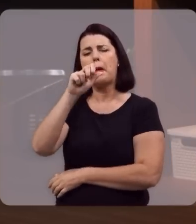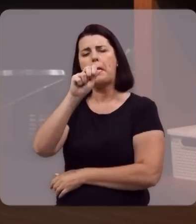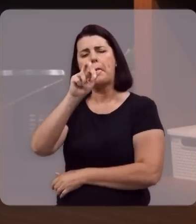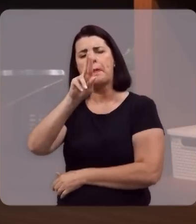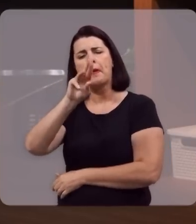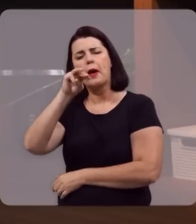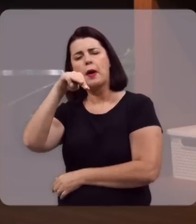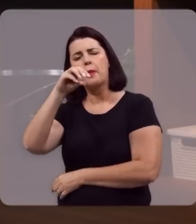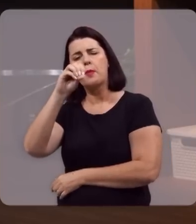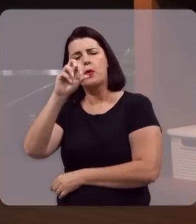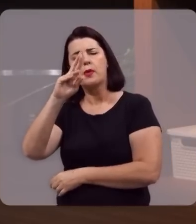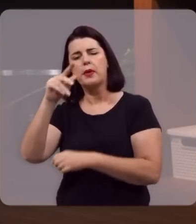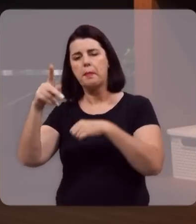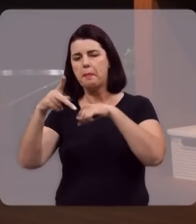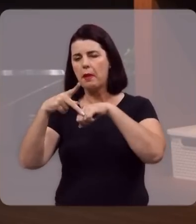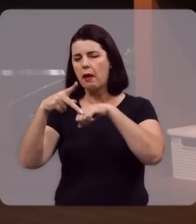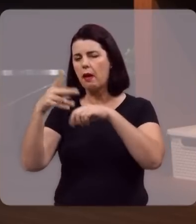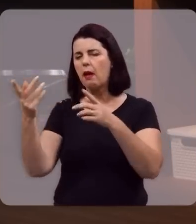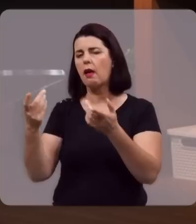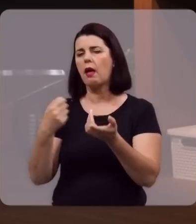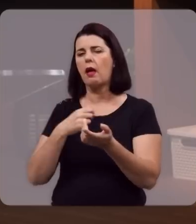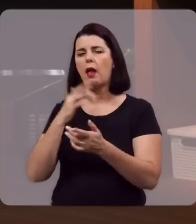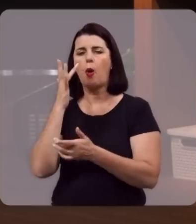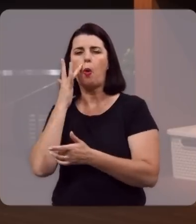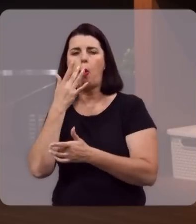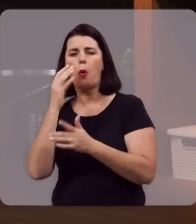de ouro, uma das obras